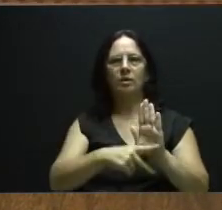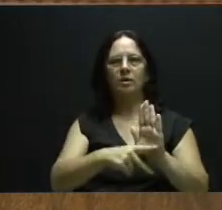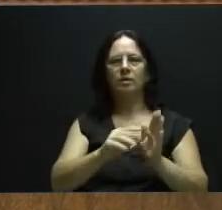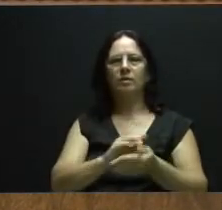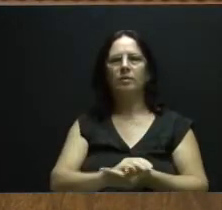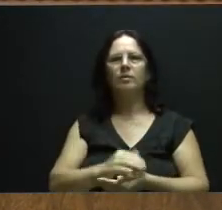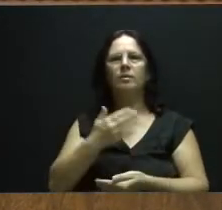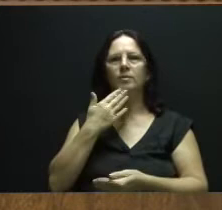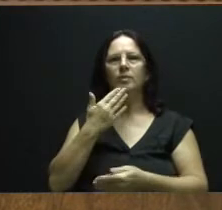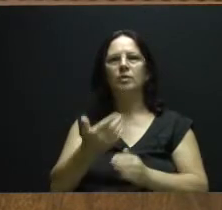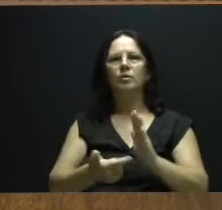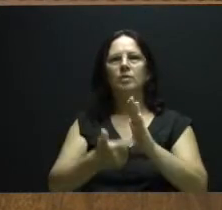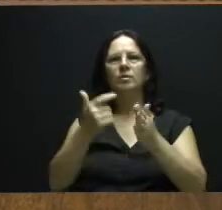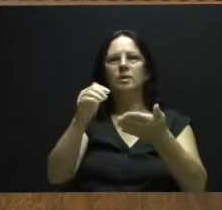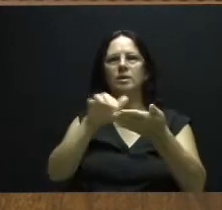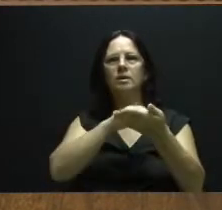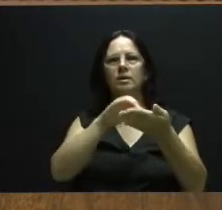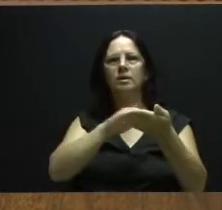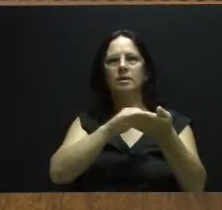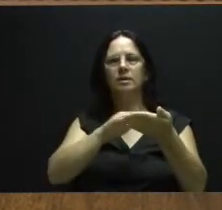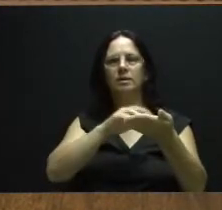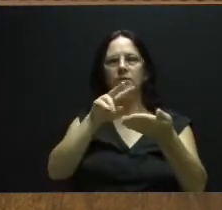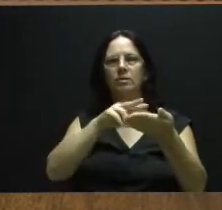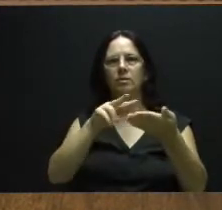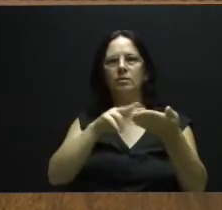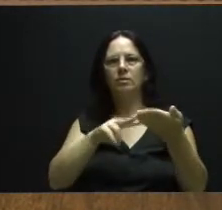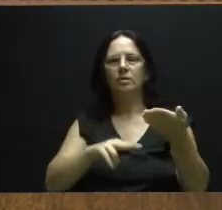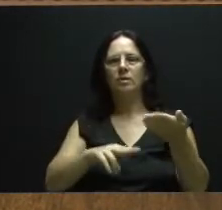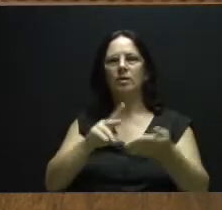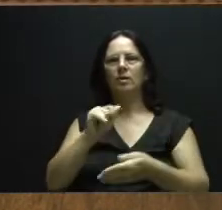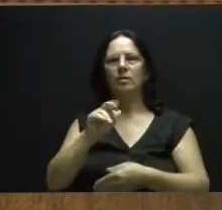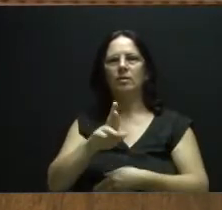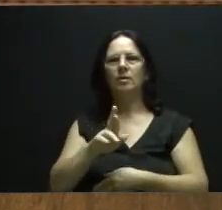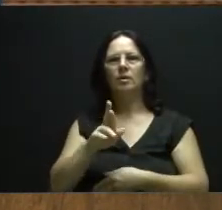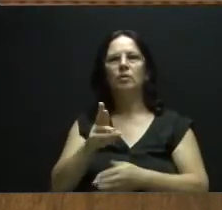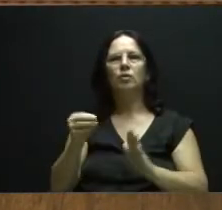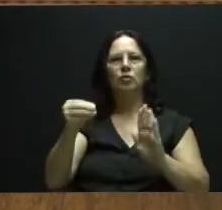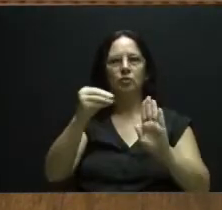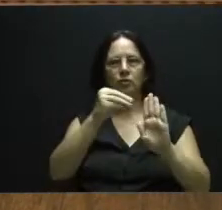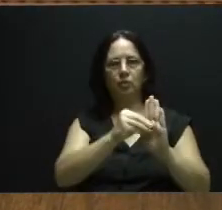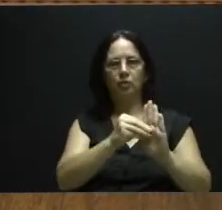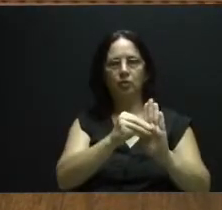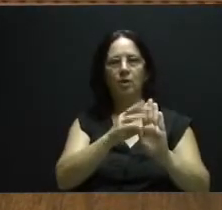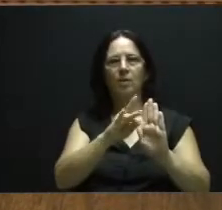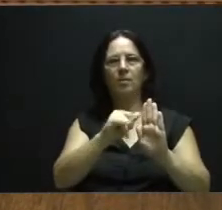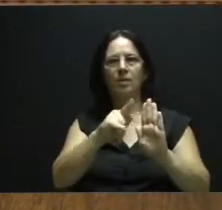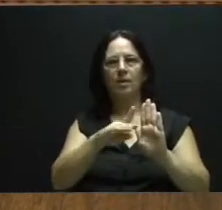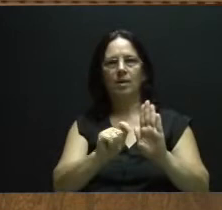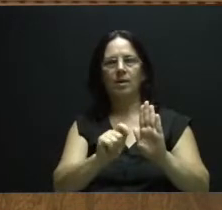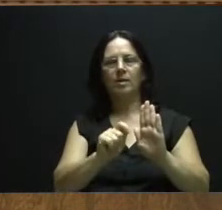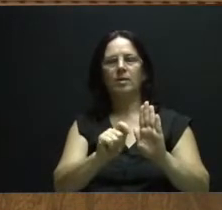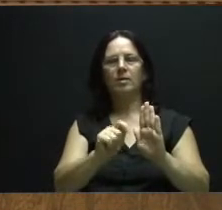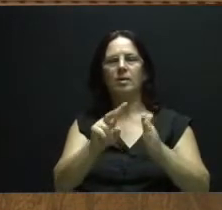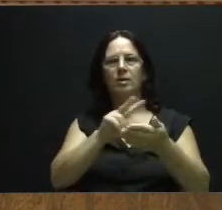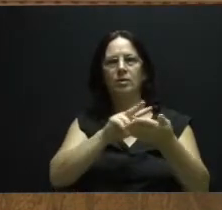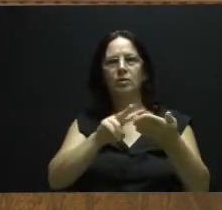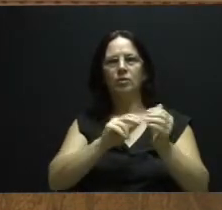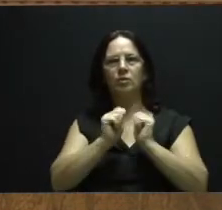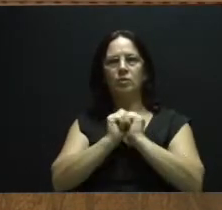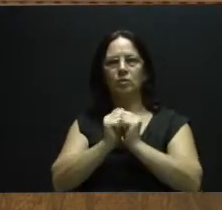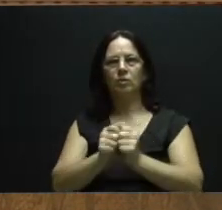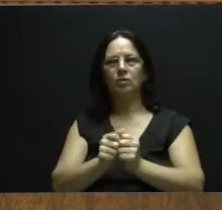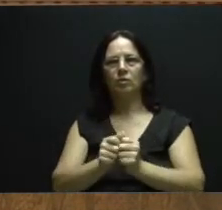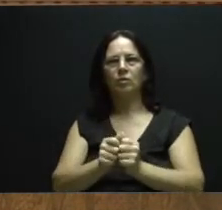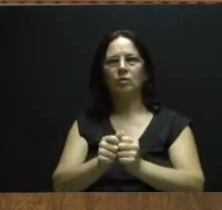solicitar ao senhor primeiro secretário que proceda à leitura do parecer com emendas favorável à tramitação da propositura será em conjunto